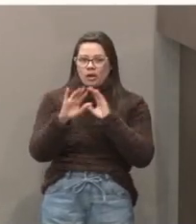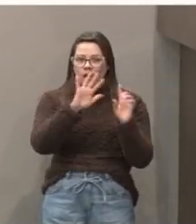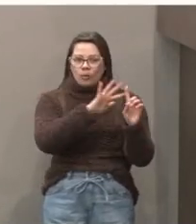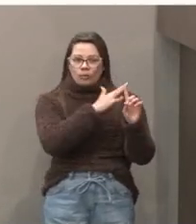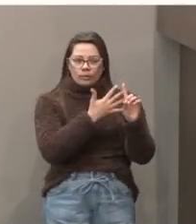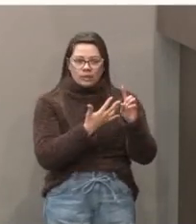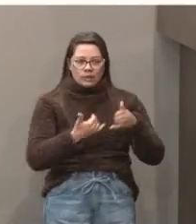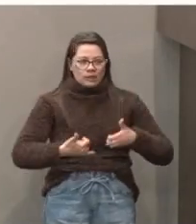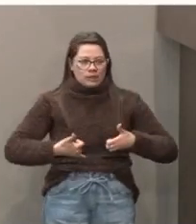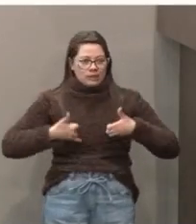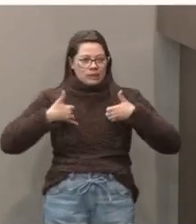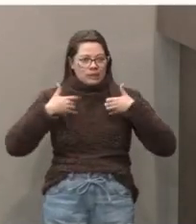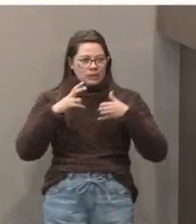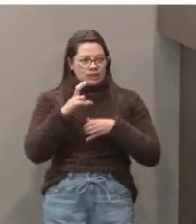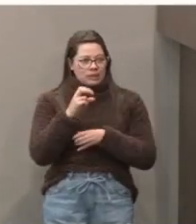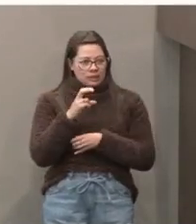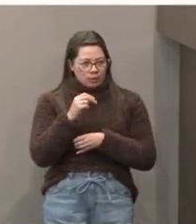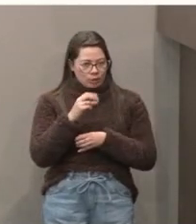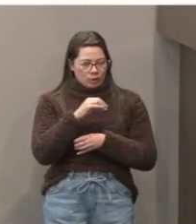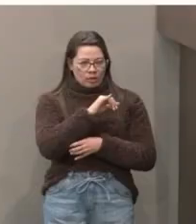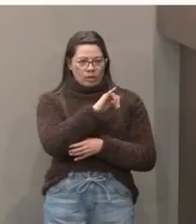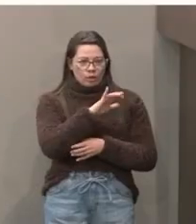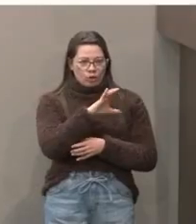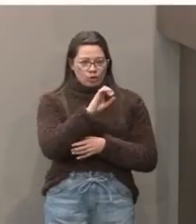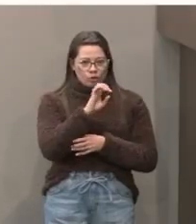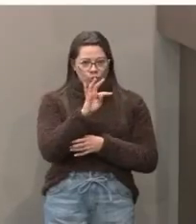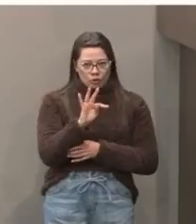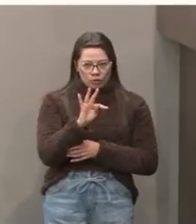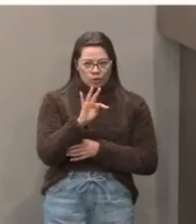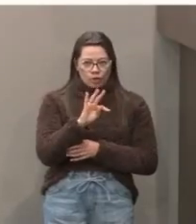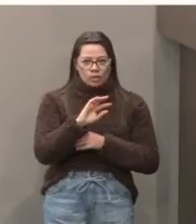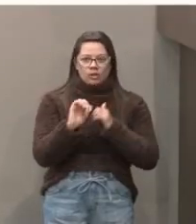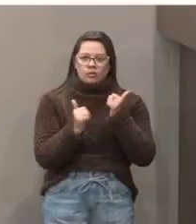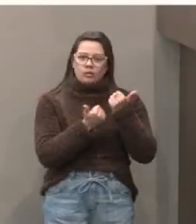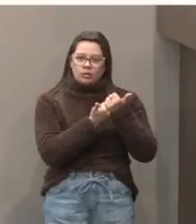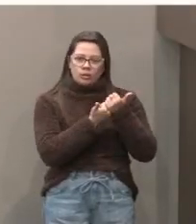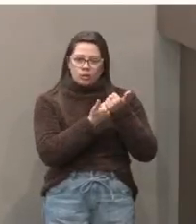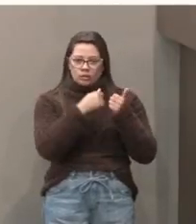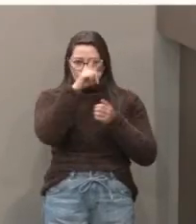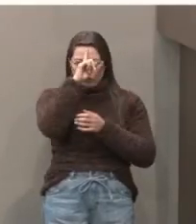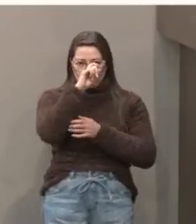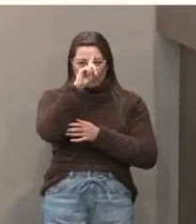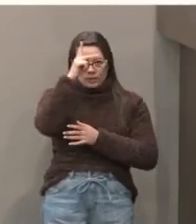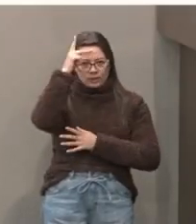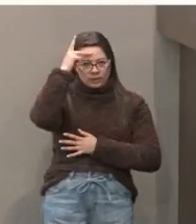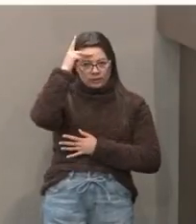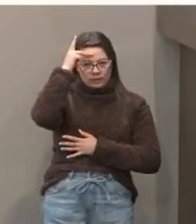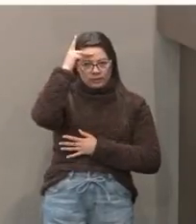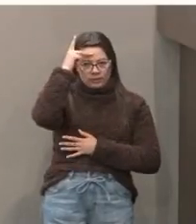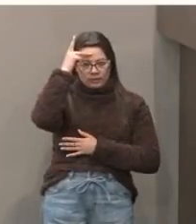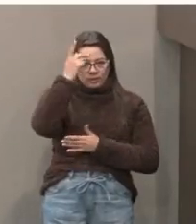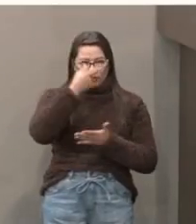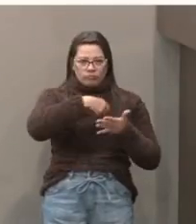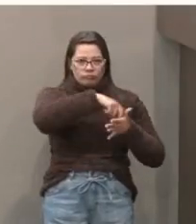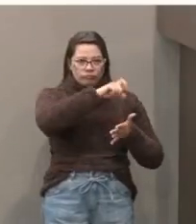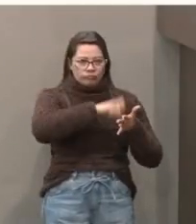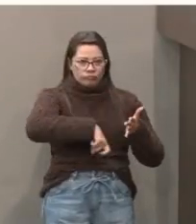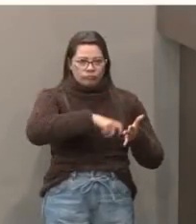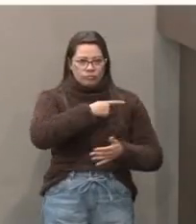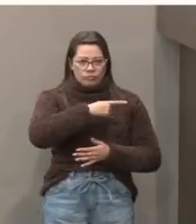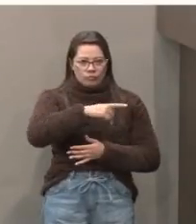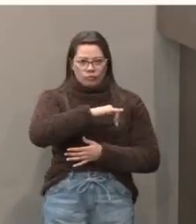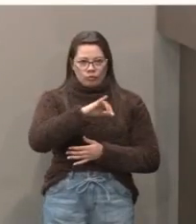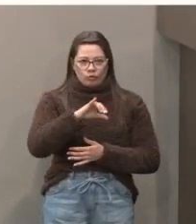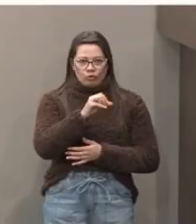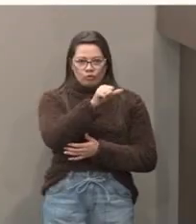ao aniversário dos 50 anos do IOT, da diretoria do Hospital São Vicente de Paulo, assinado pelo presidente